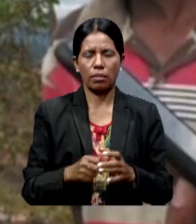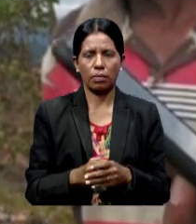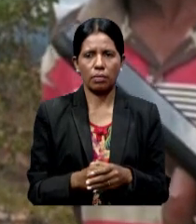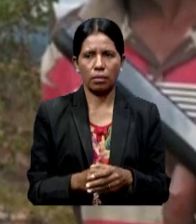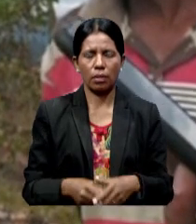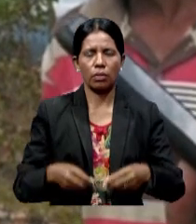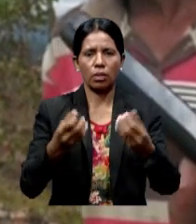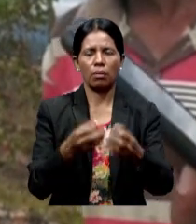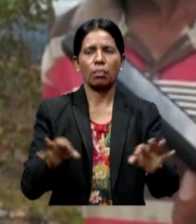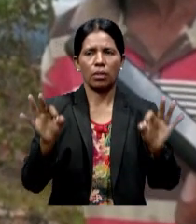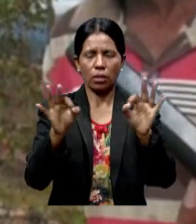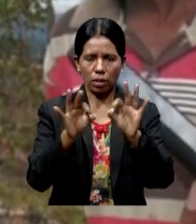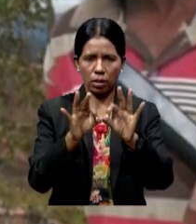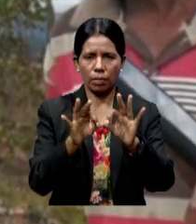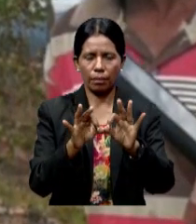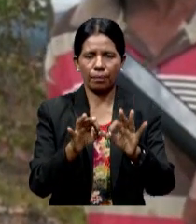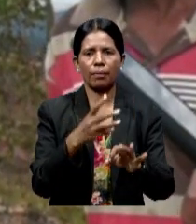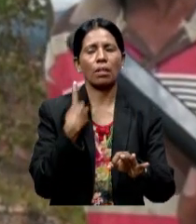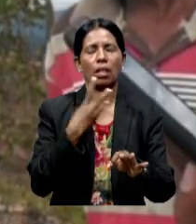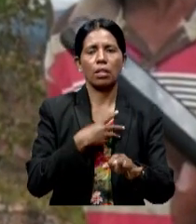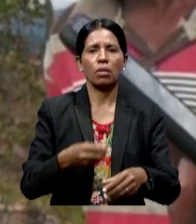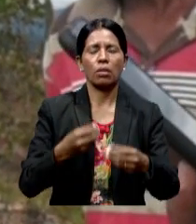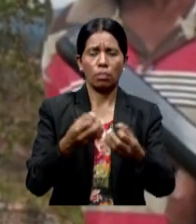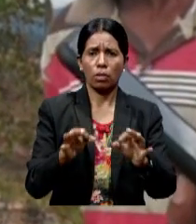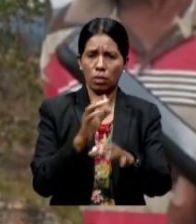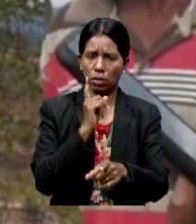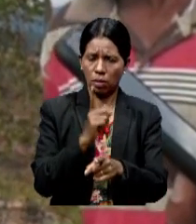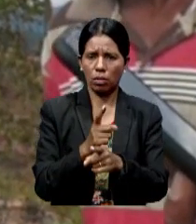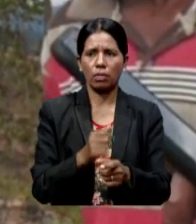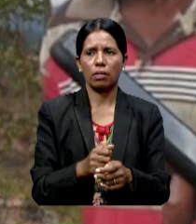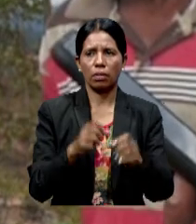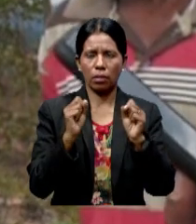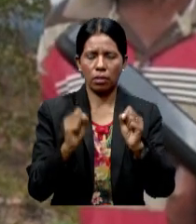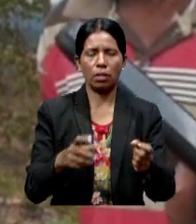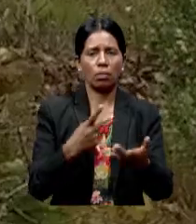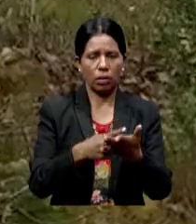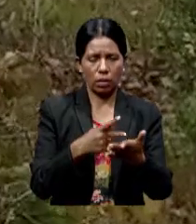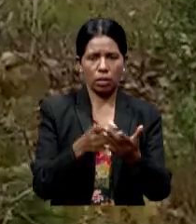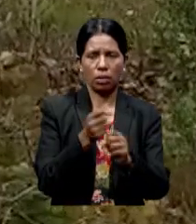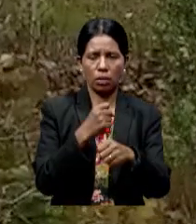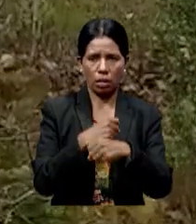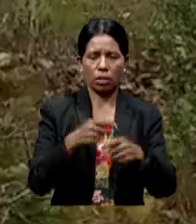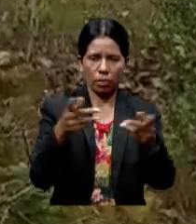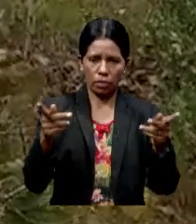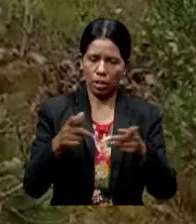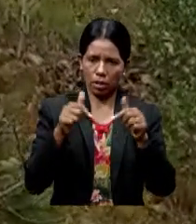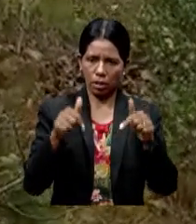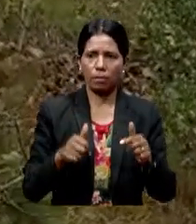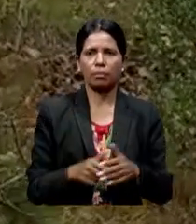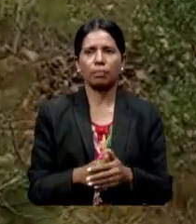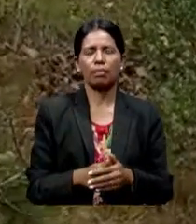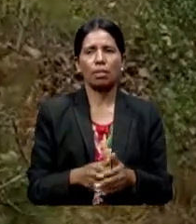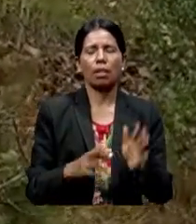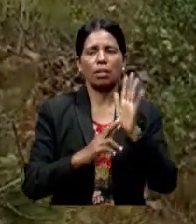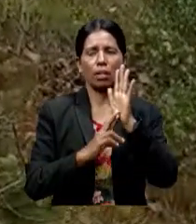fo prioridade ta fo prioridade na mo ita fo importante te tebes atene projeto ne realiza fo atene ne san representante na